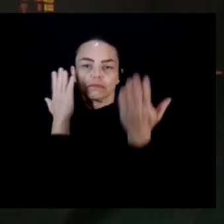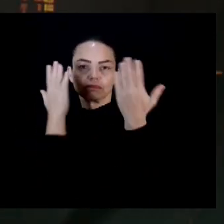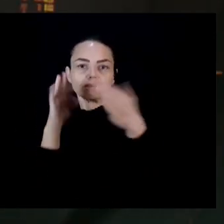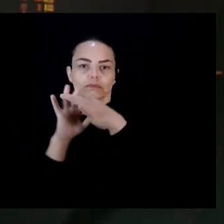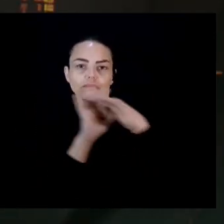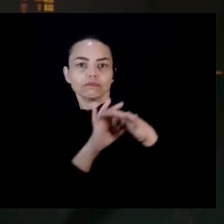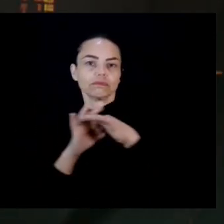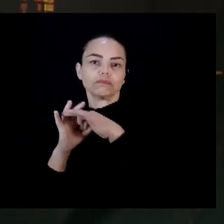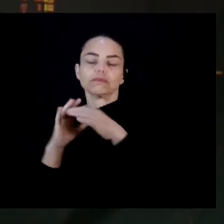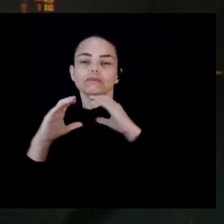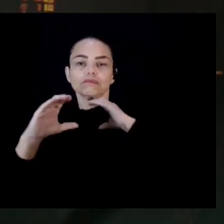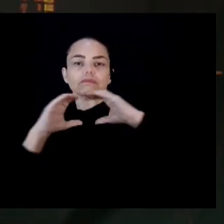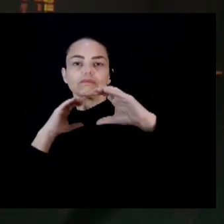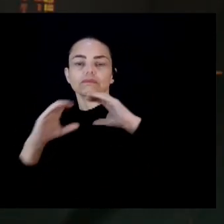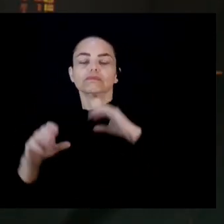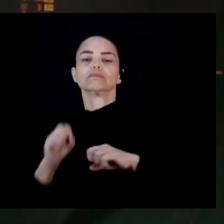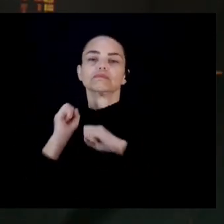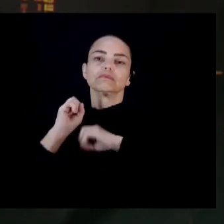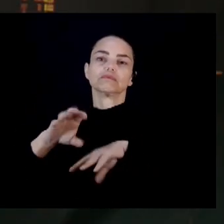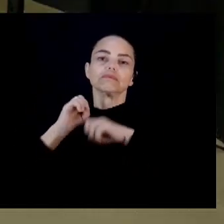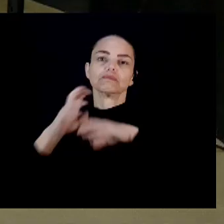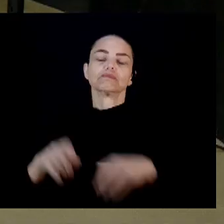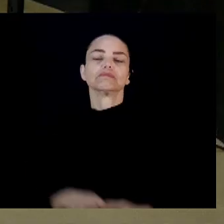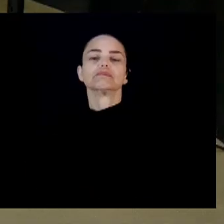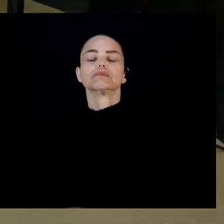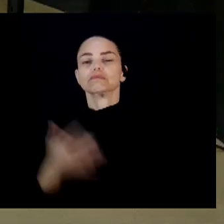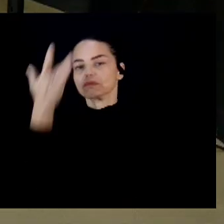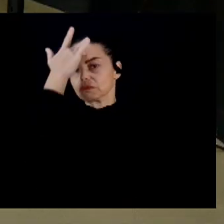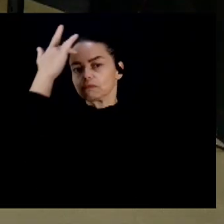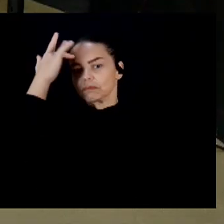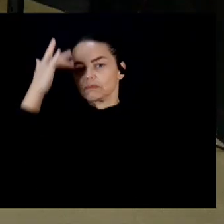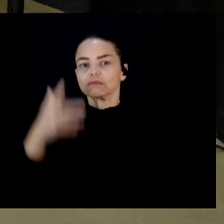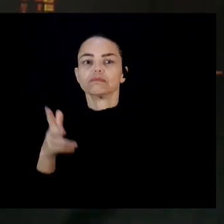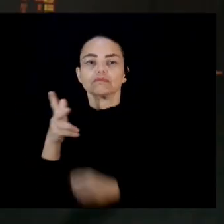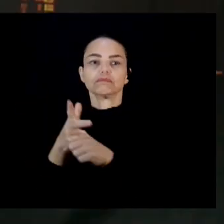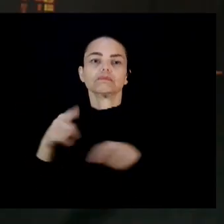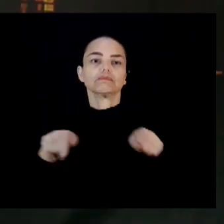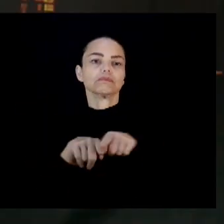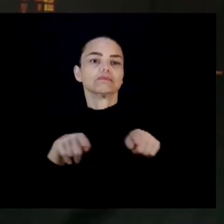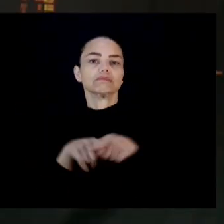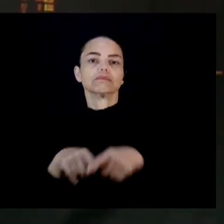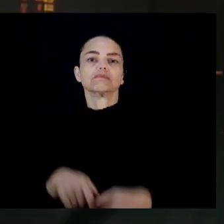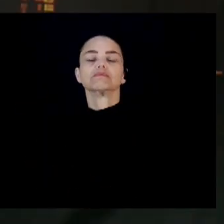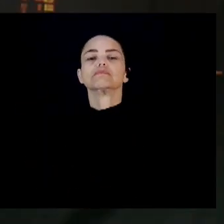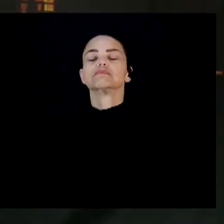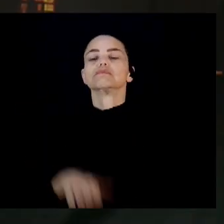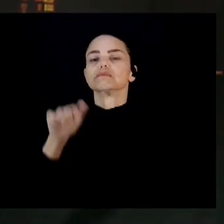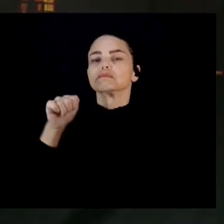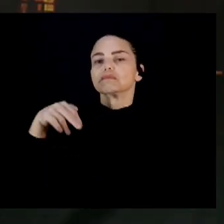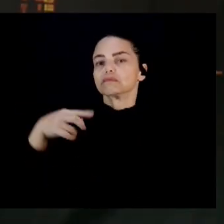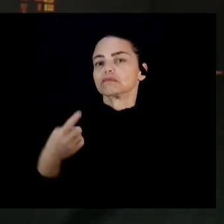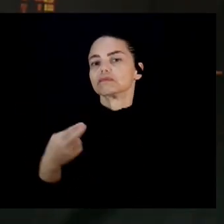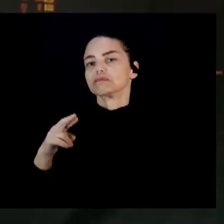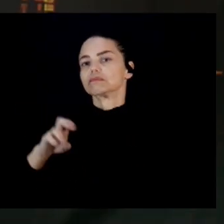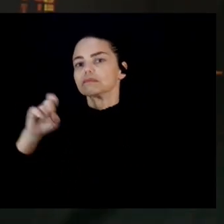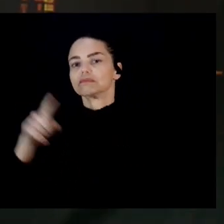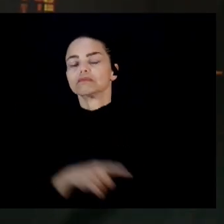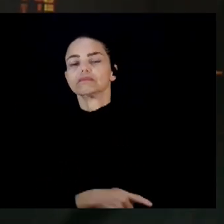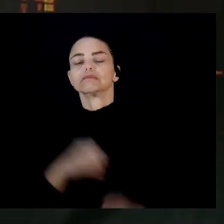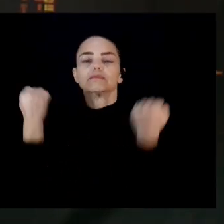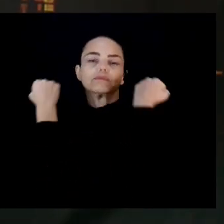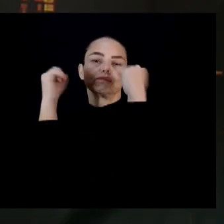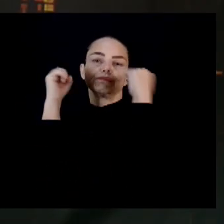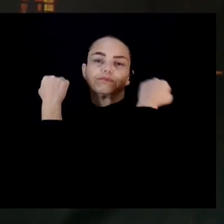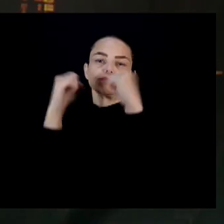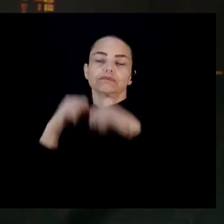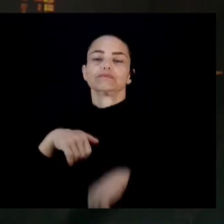e educação em saúde mental. E o Estúdio Câmara conta também com André Gomes, que é personal trainer com mais de 15